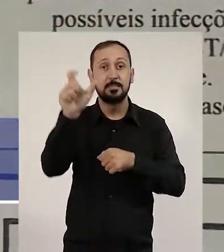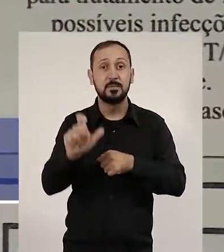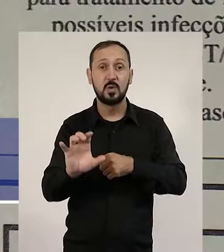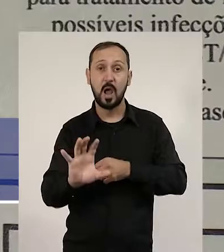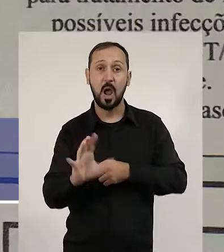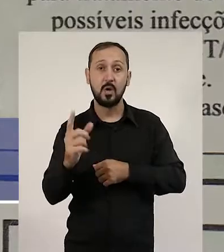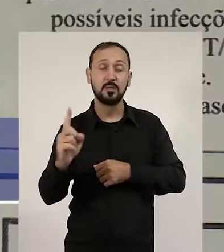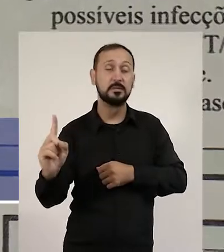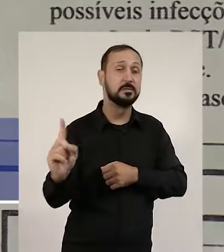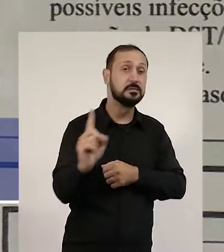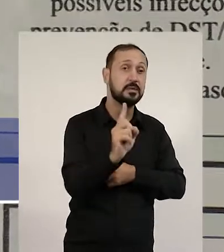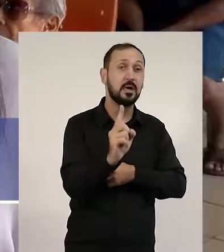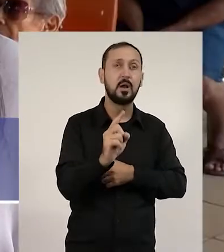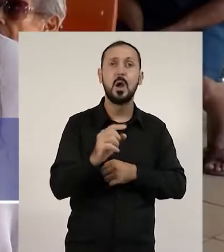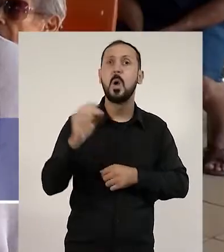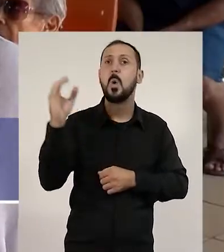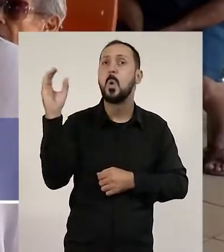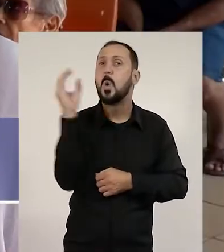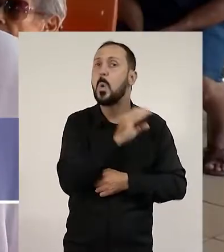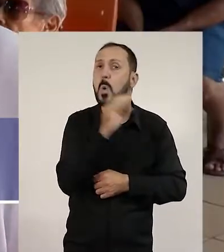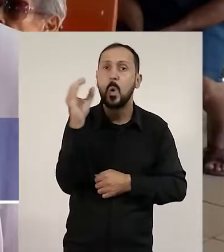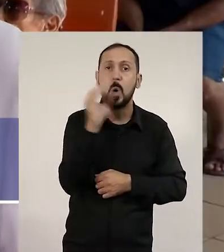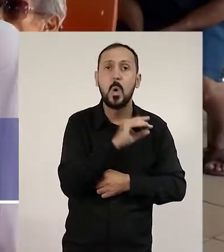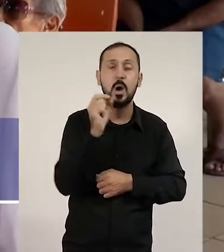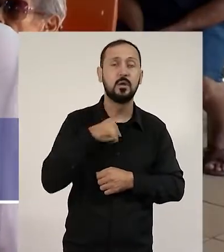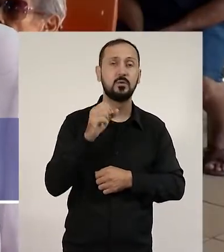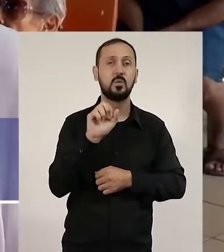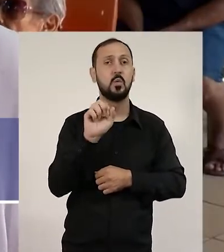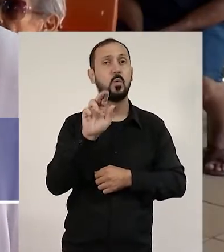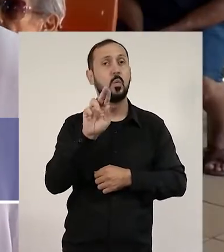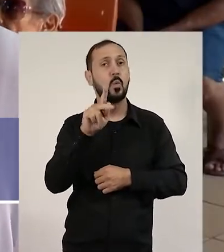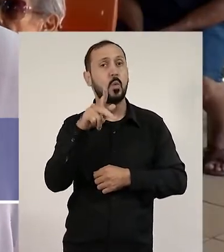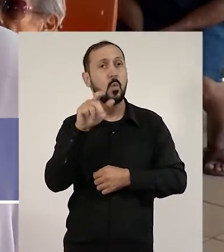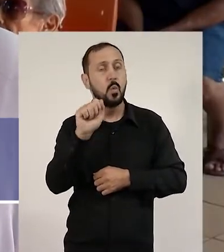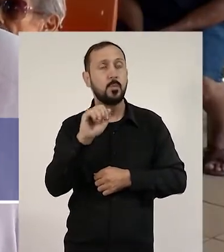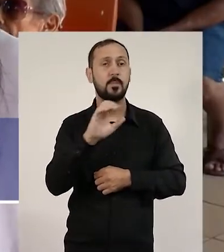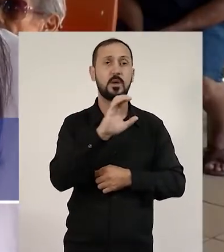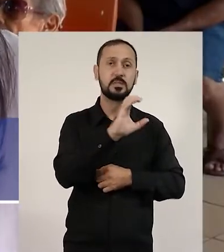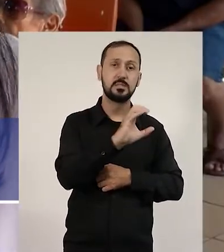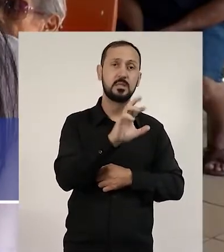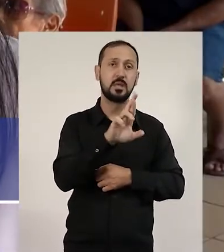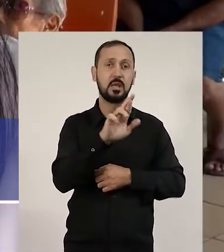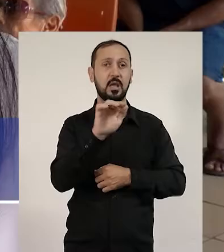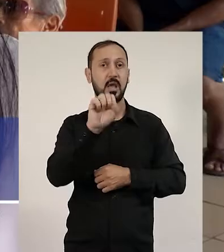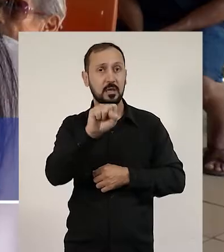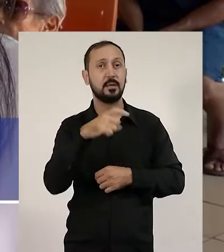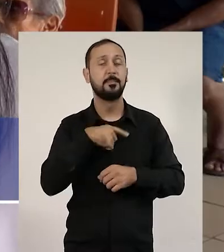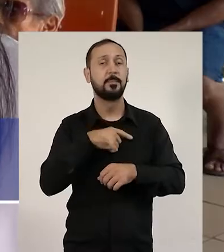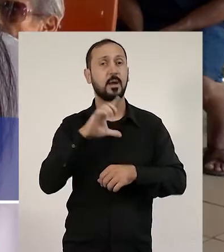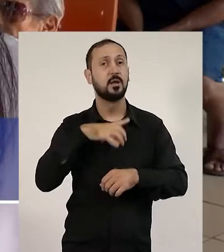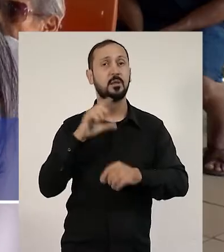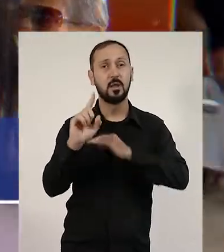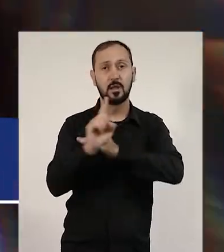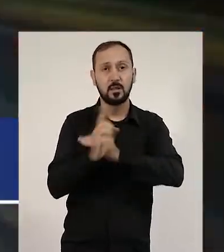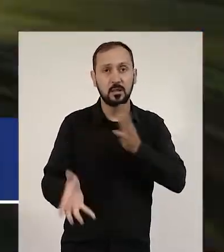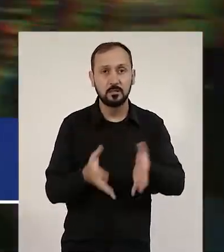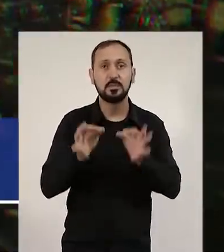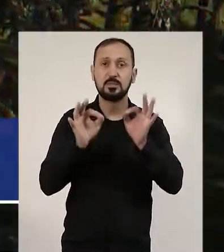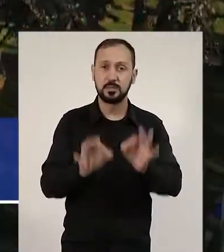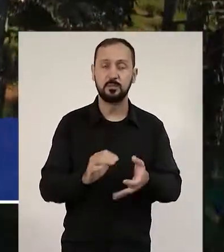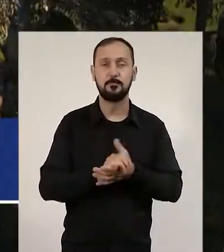deve procurar o mais rápido possível as UPAs e os CRS para que ele receba o tratamento